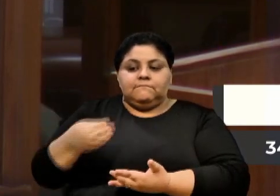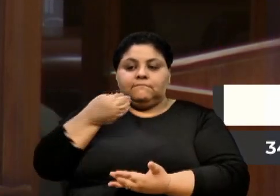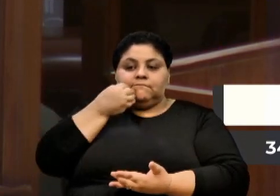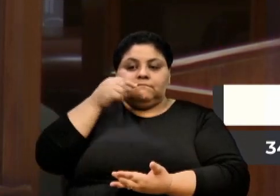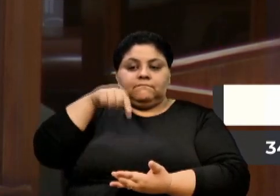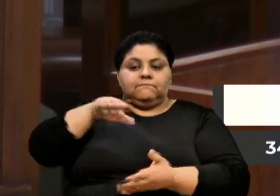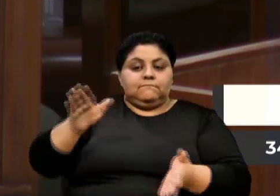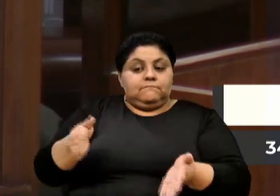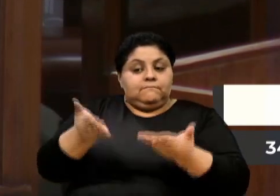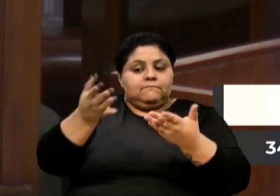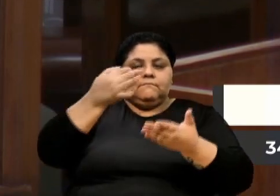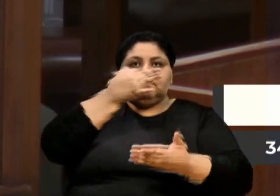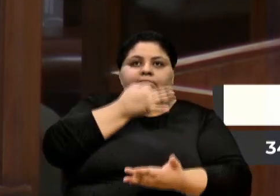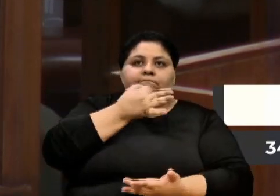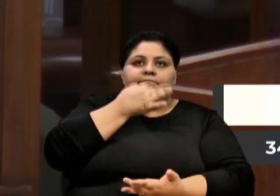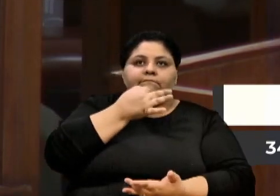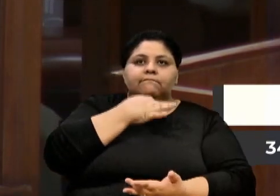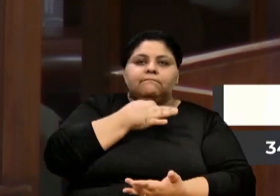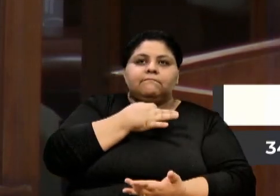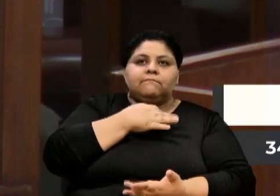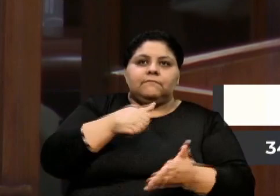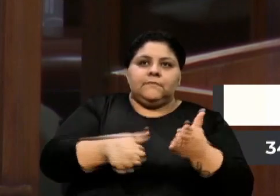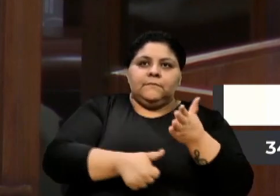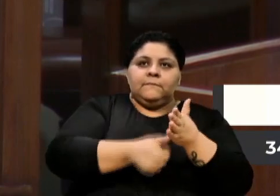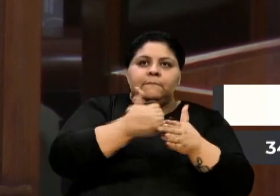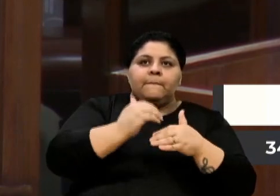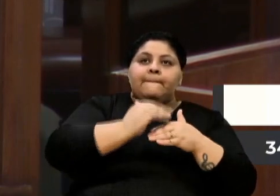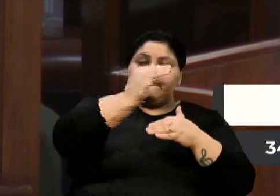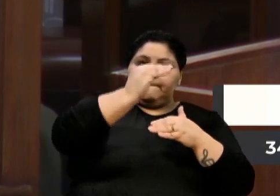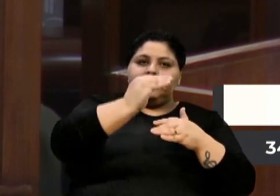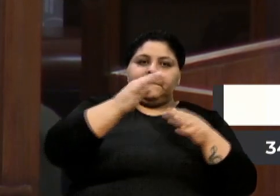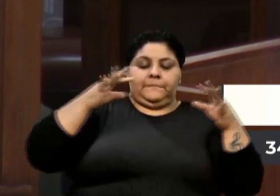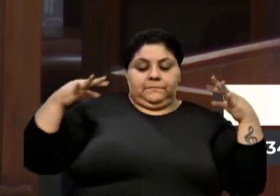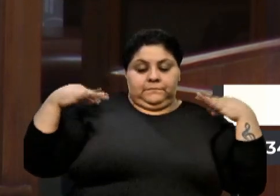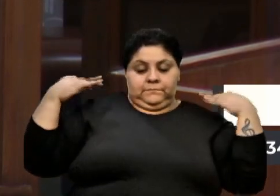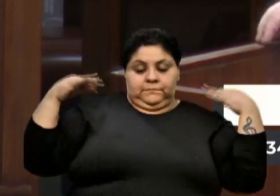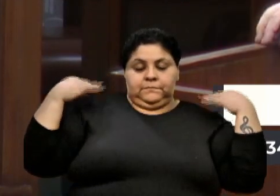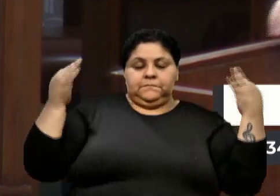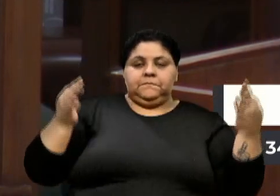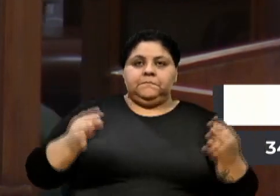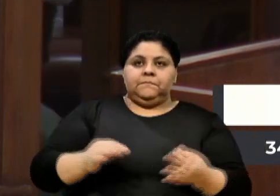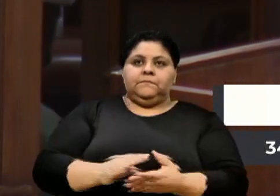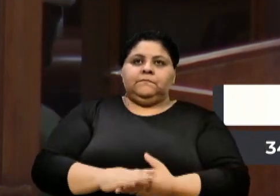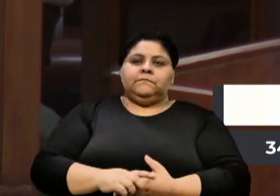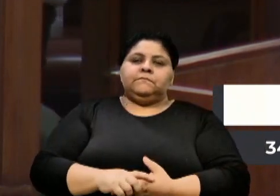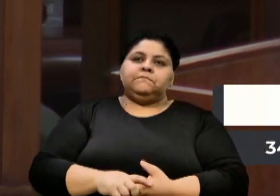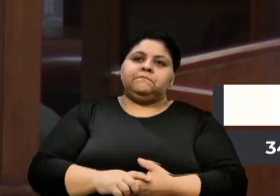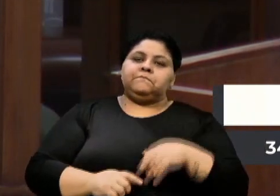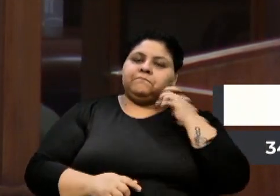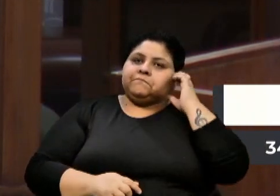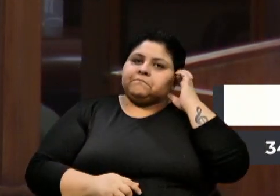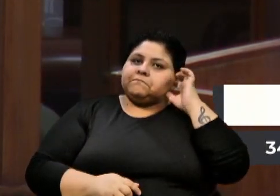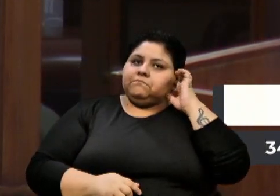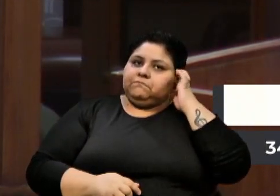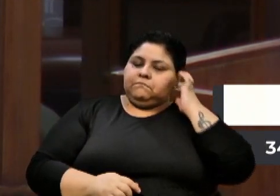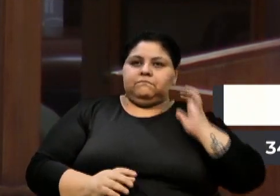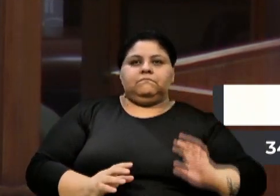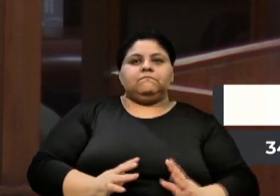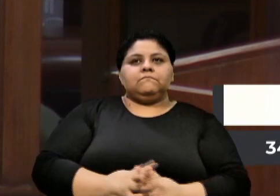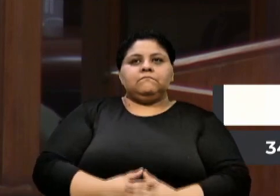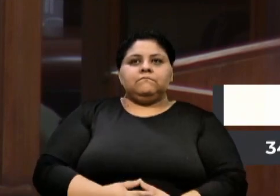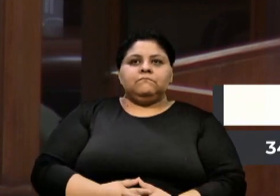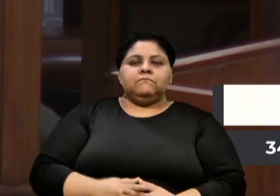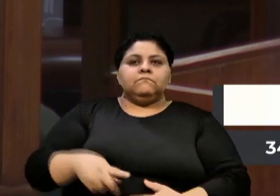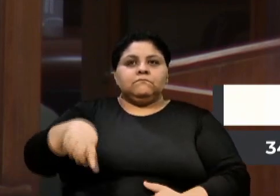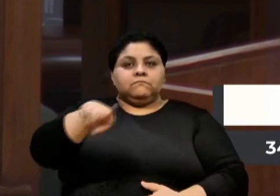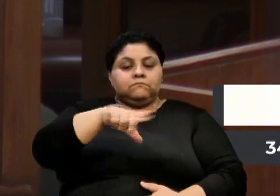consolidar ainda mais o Caminho do Padre Esquiavo. O Caminho do Padre Esquiavo. Então, nós temos